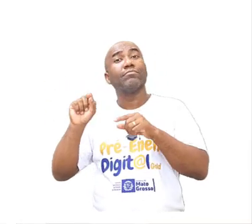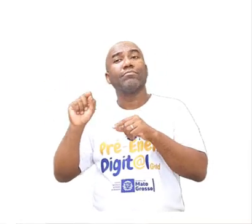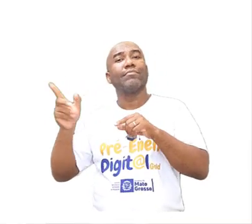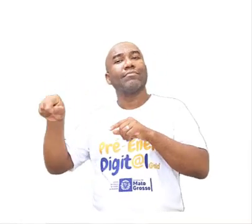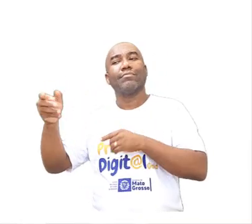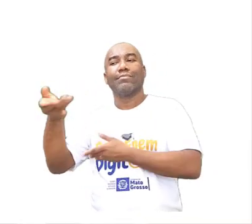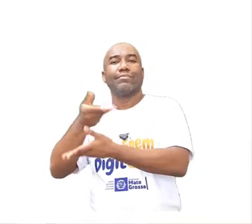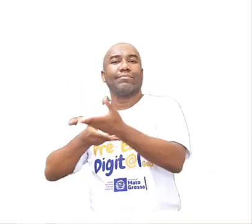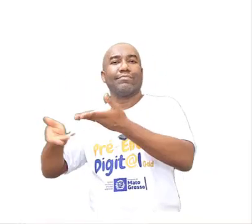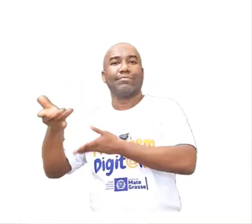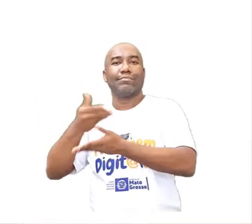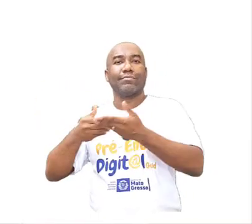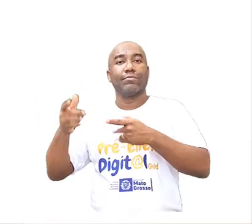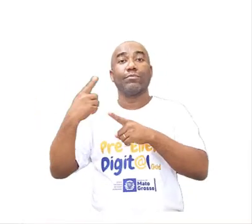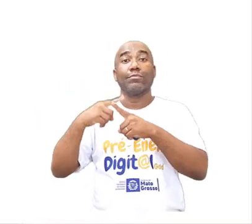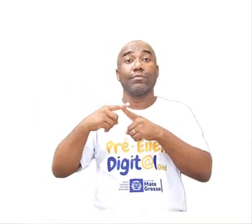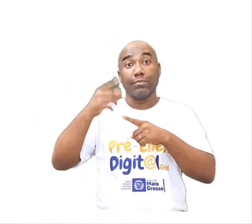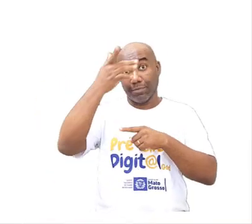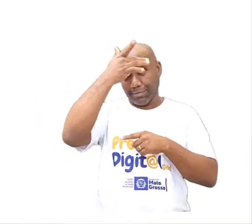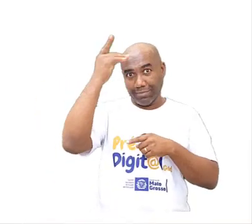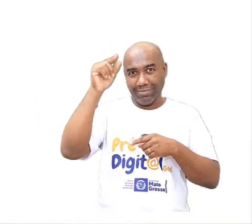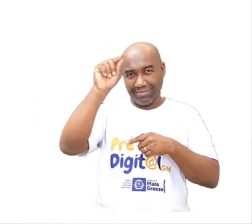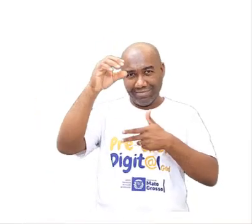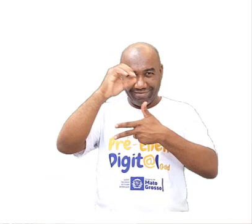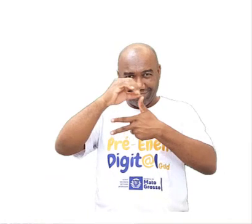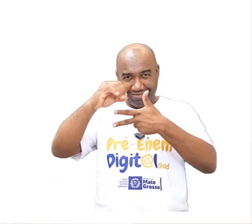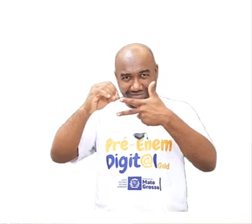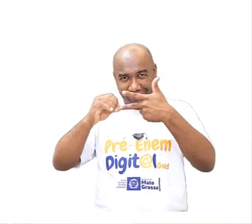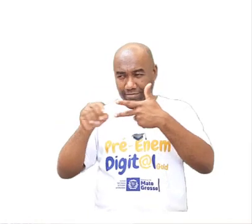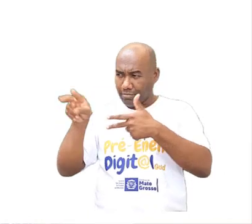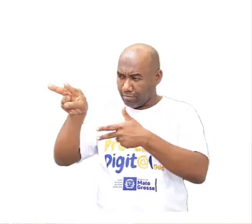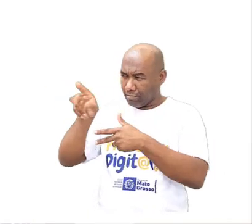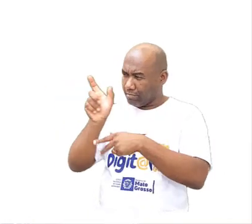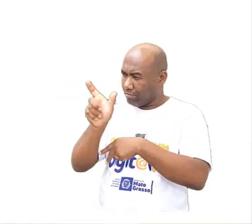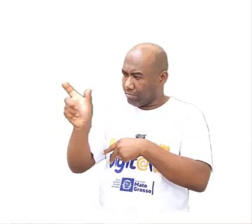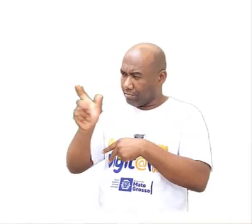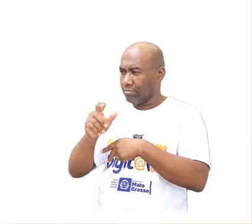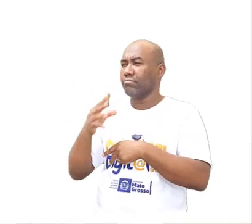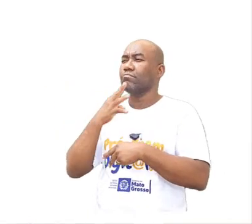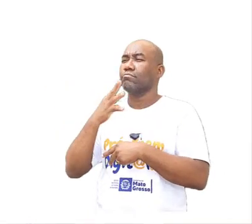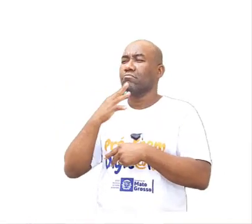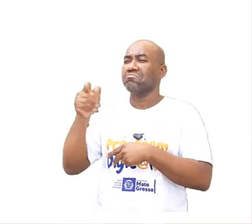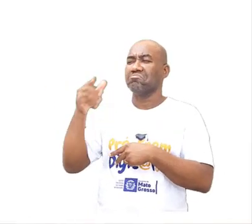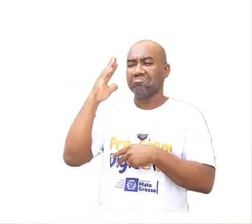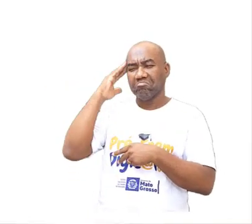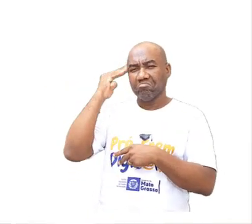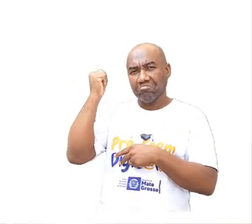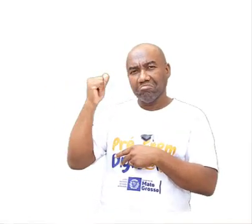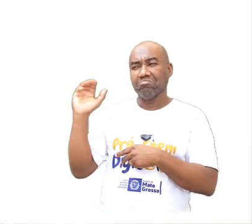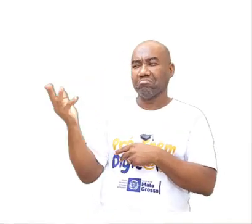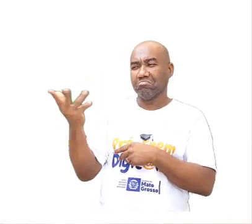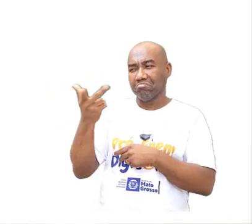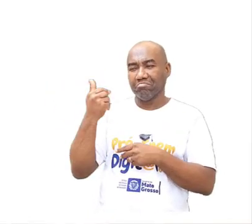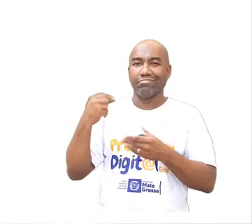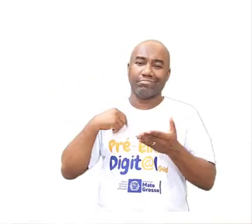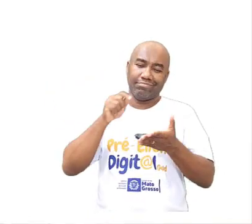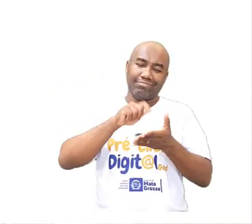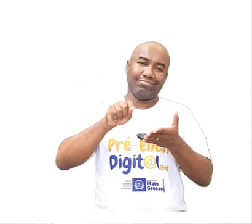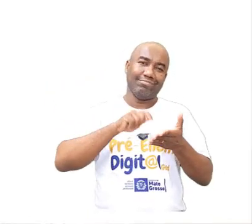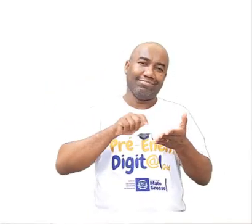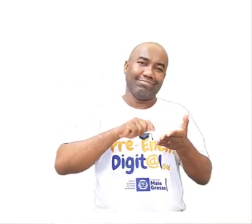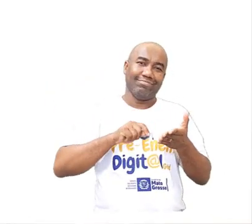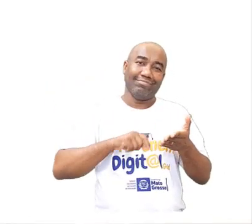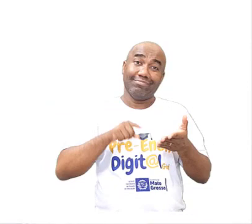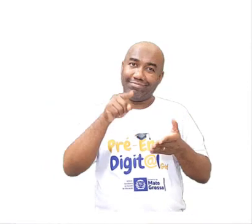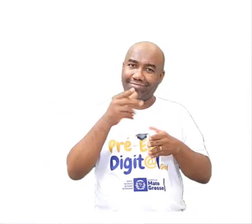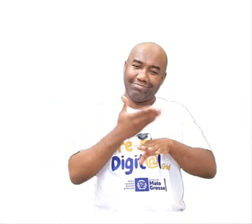como gatilhos para o corretor perceber que dali em diante está escrito o seu modo meio. E aí você